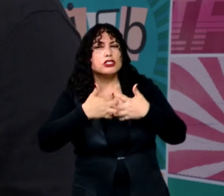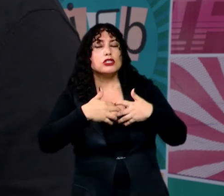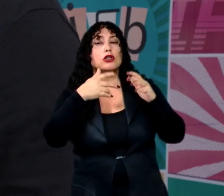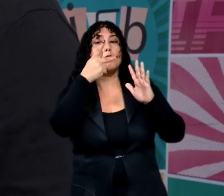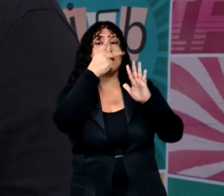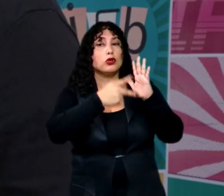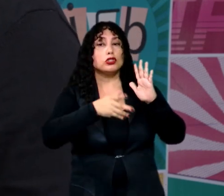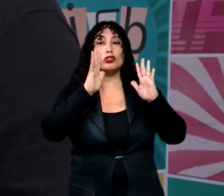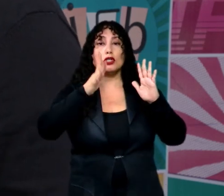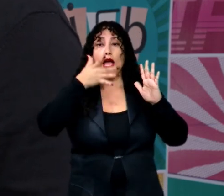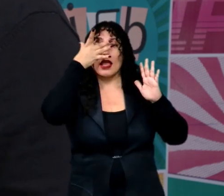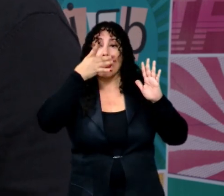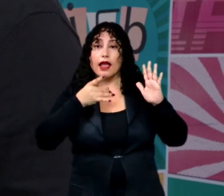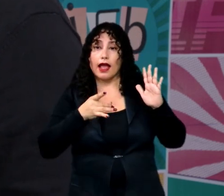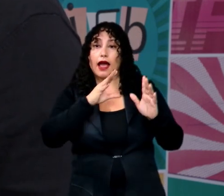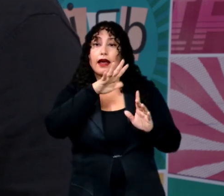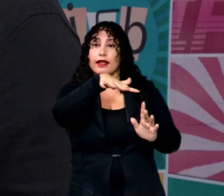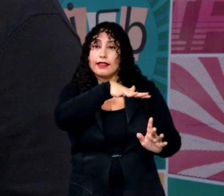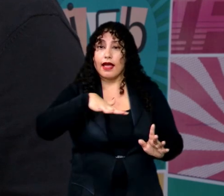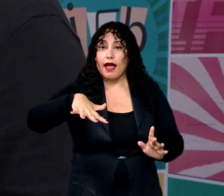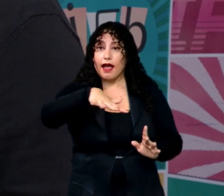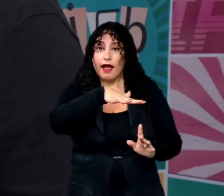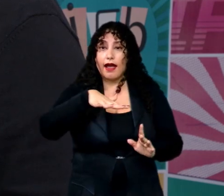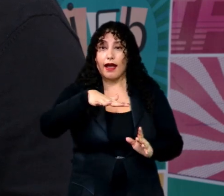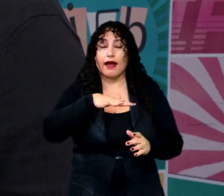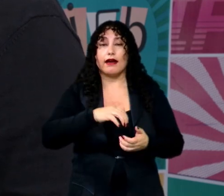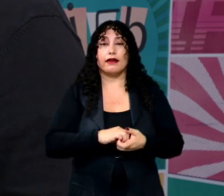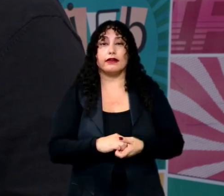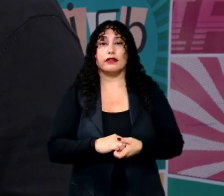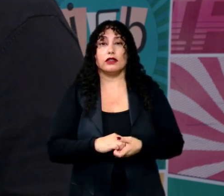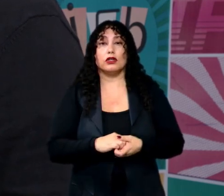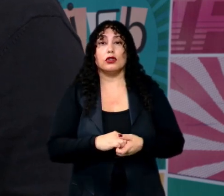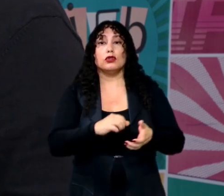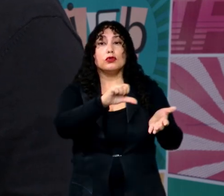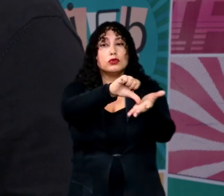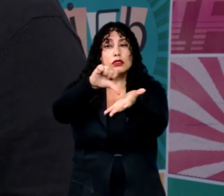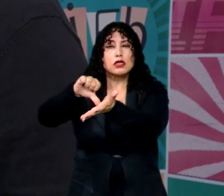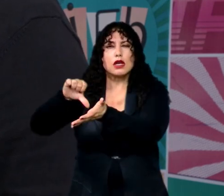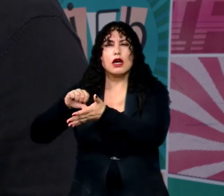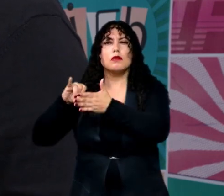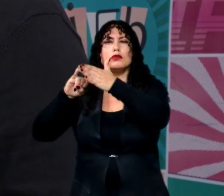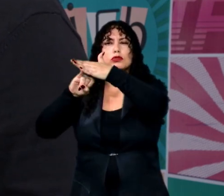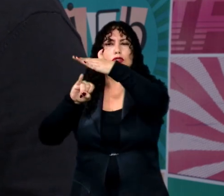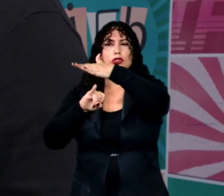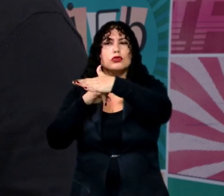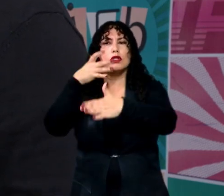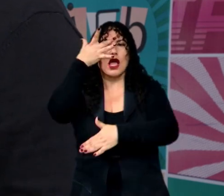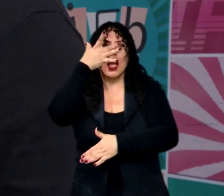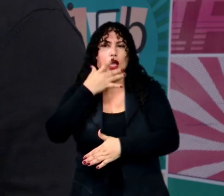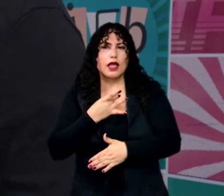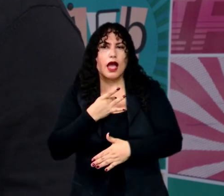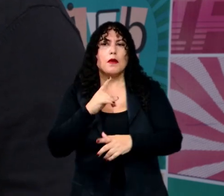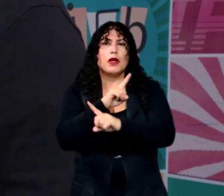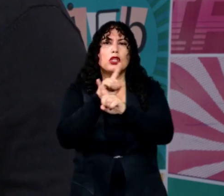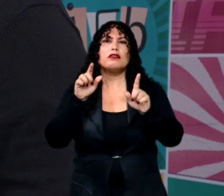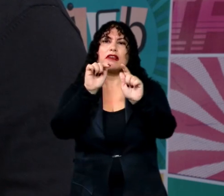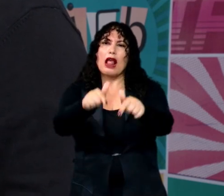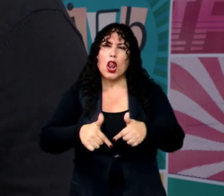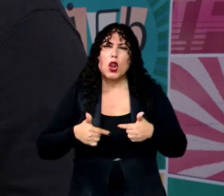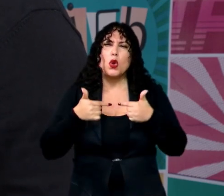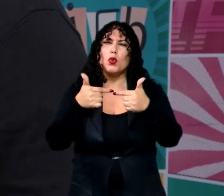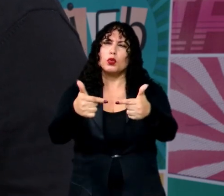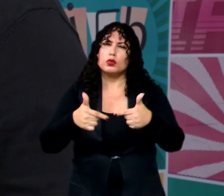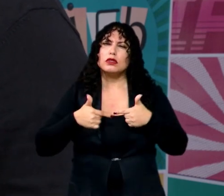são já a cara das áreas e a cara né, dos campos e dos institutos, para que a gente não fique lutando para que